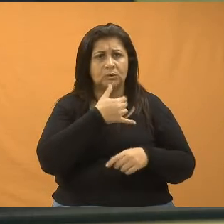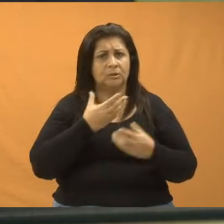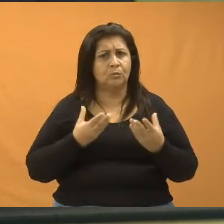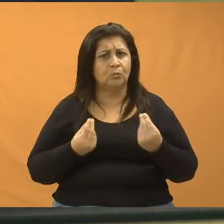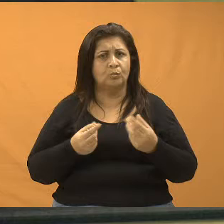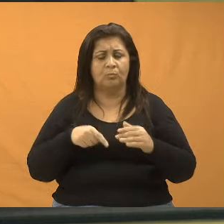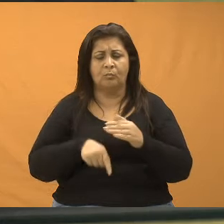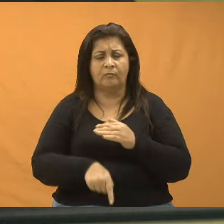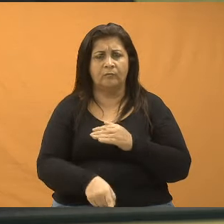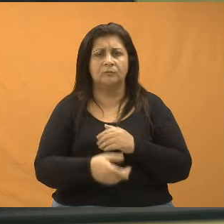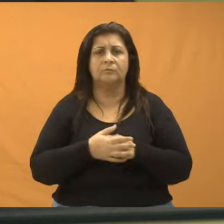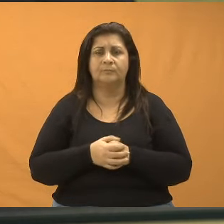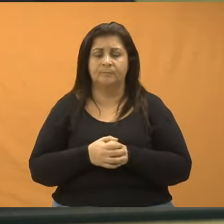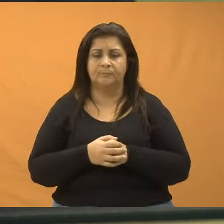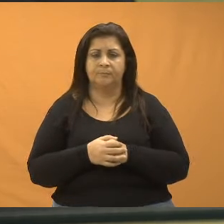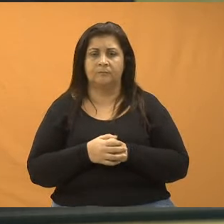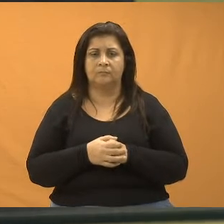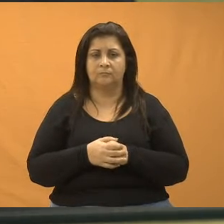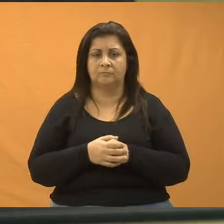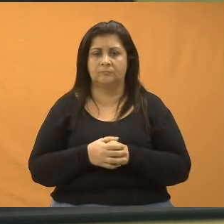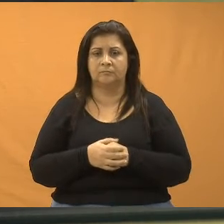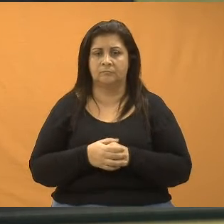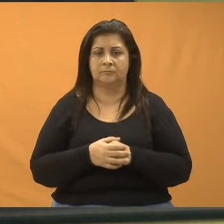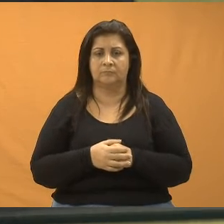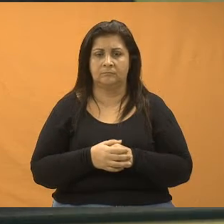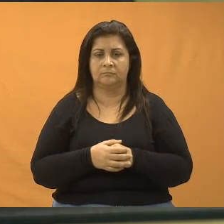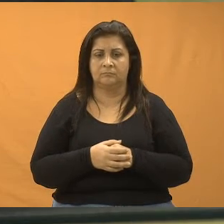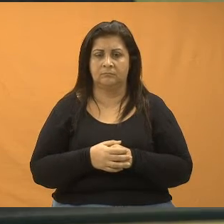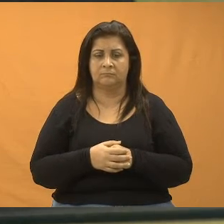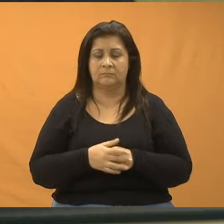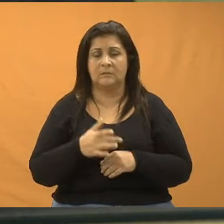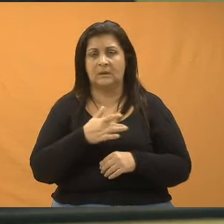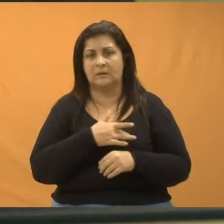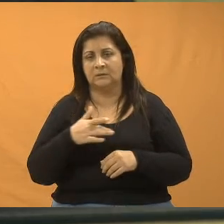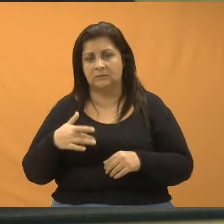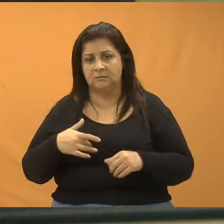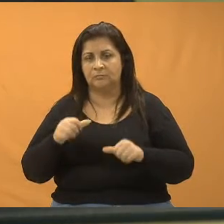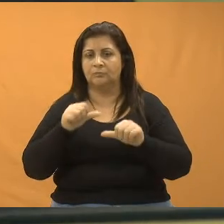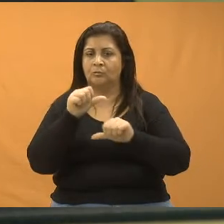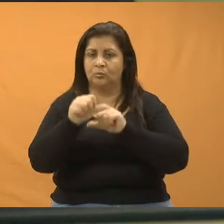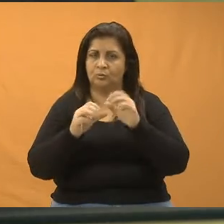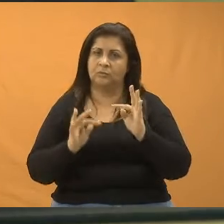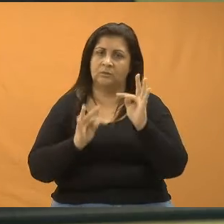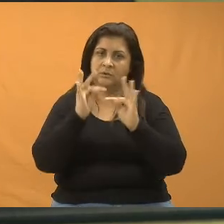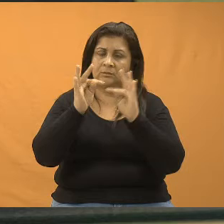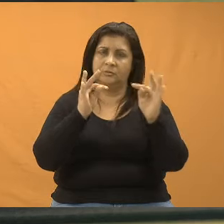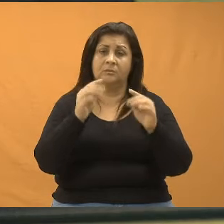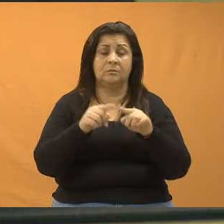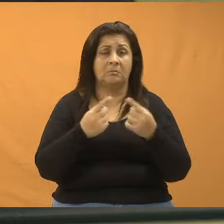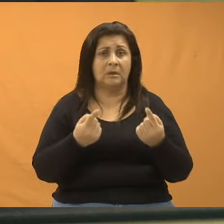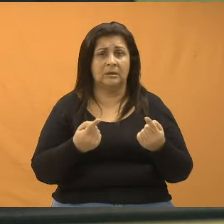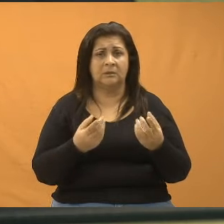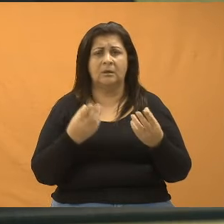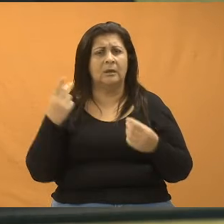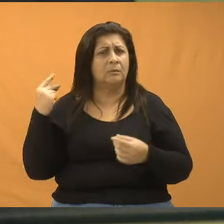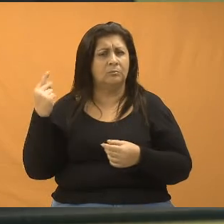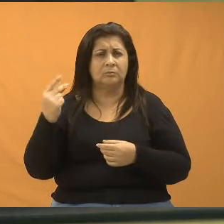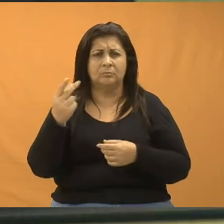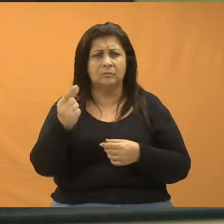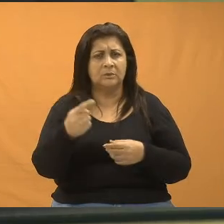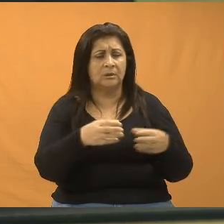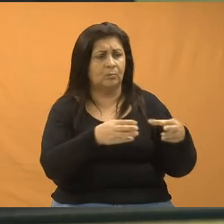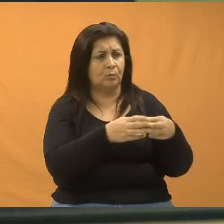histórico na sociedade jacariense, né? E por mais que a saúde tenha mudado, ela foi responsável durante muitos anos pela